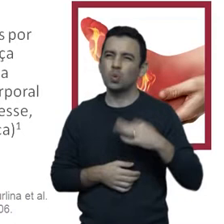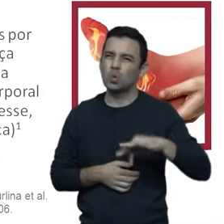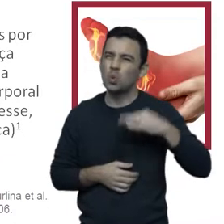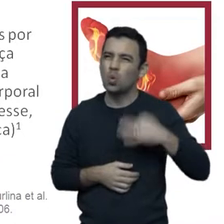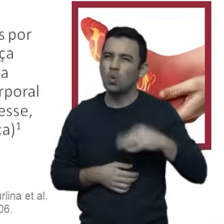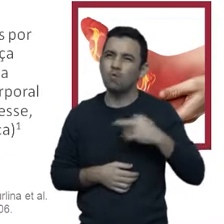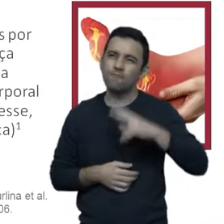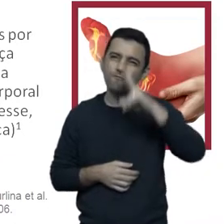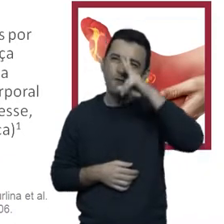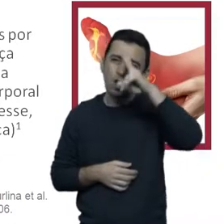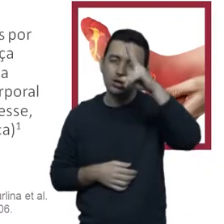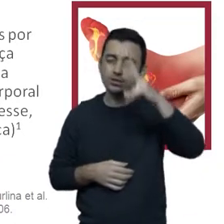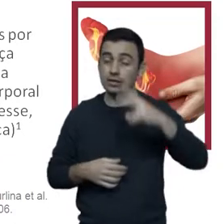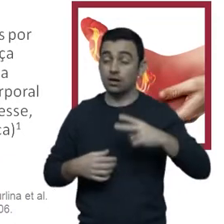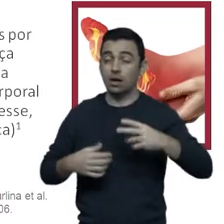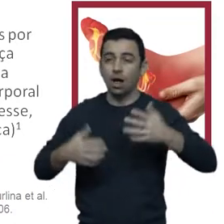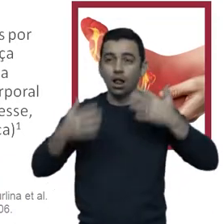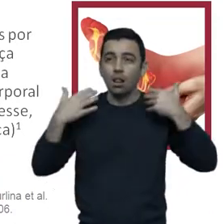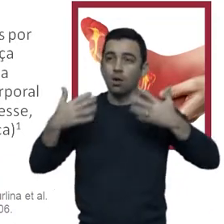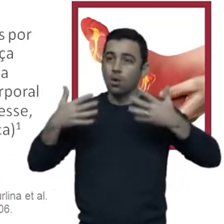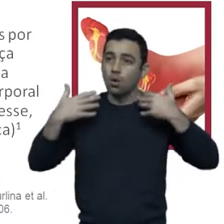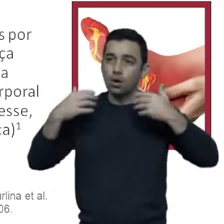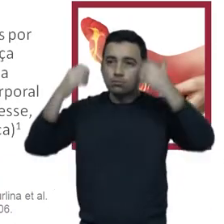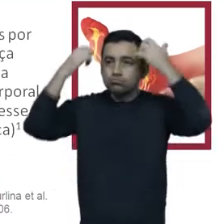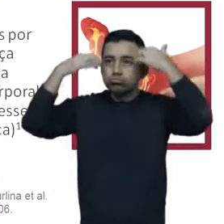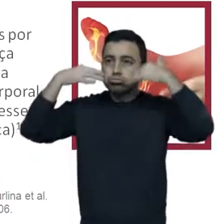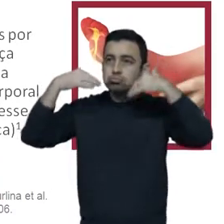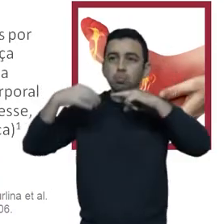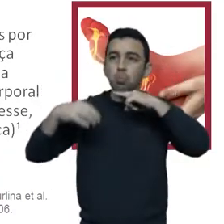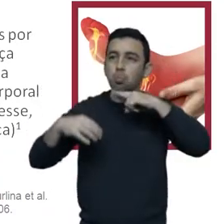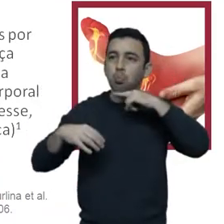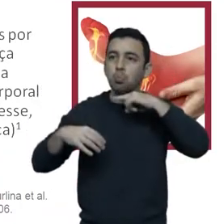intensas, um calorão absurdo, porque ele não sua e não consegue